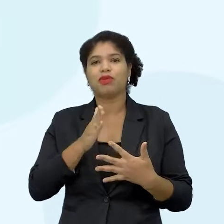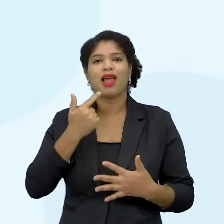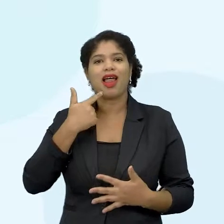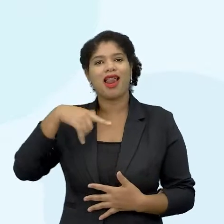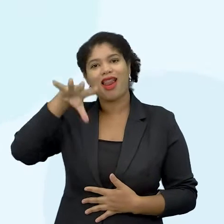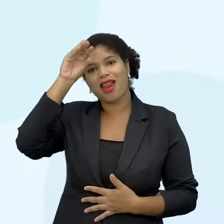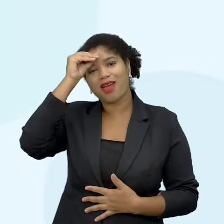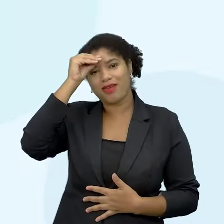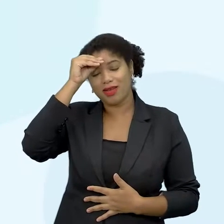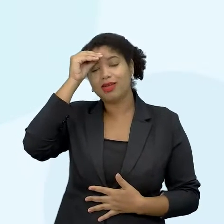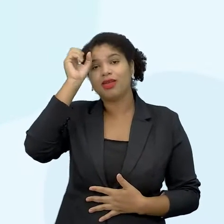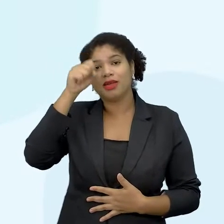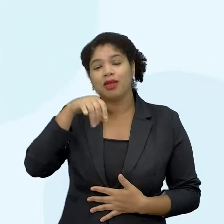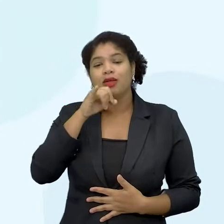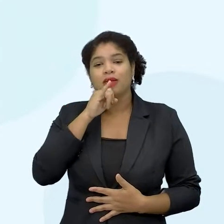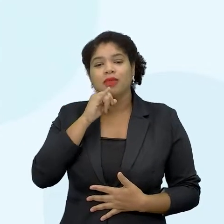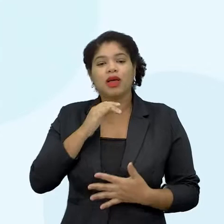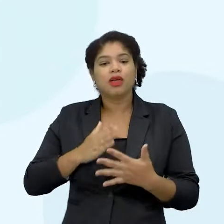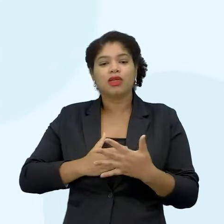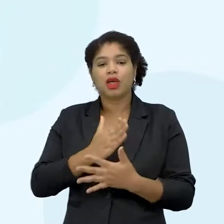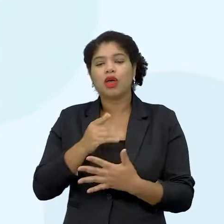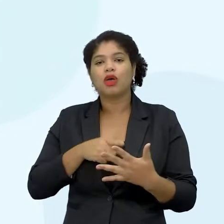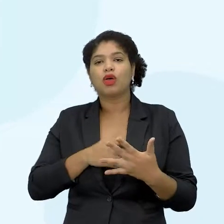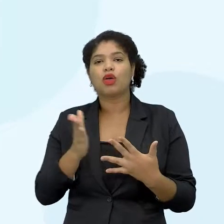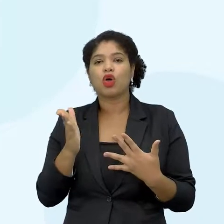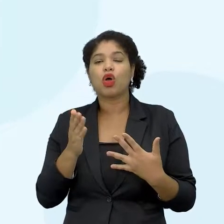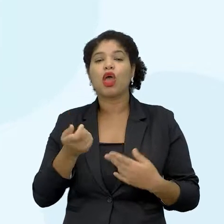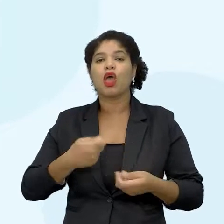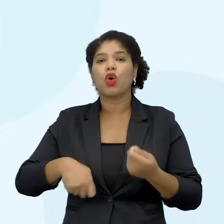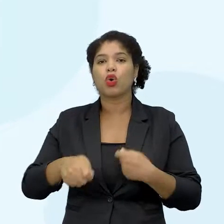Então a gente tem linguagem, mas a gente tem economia,